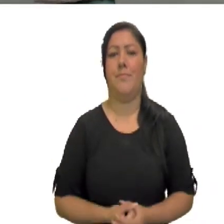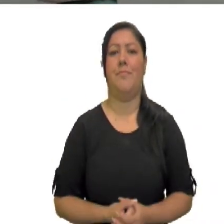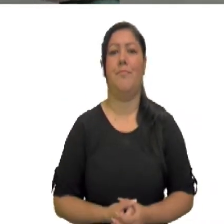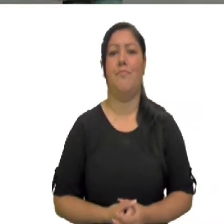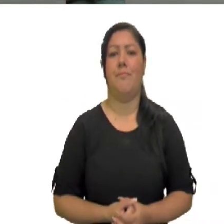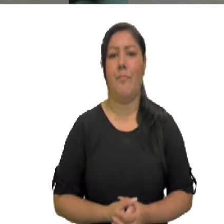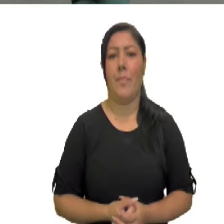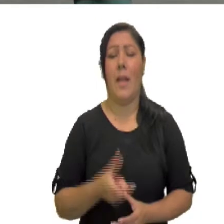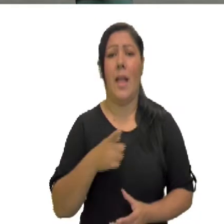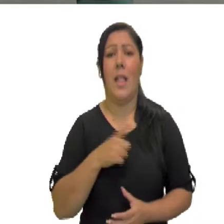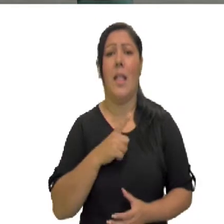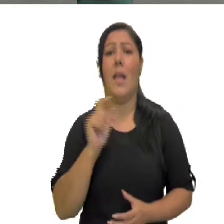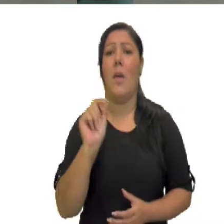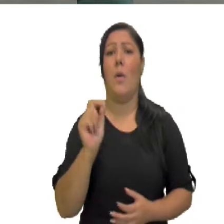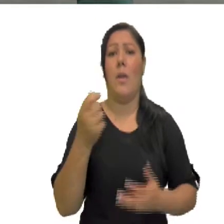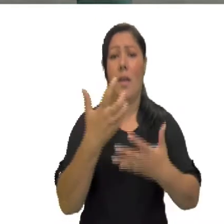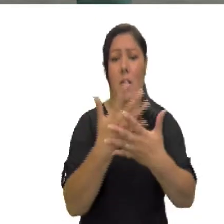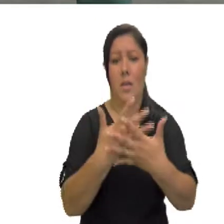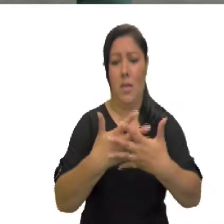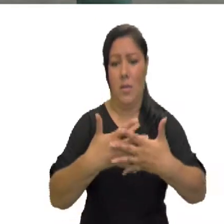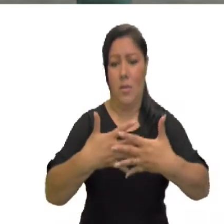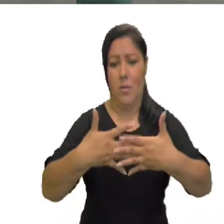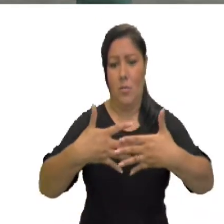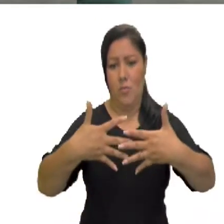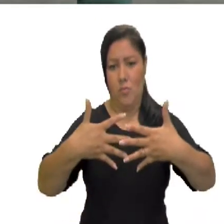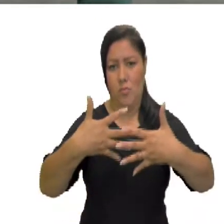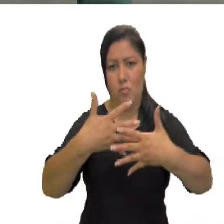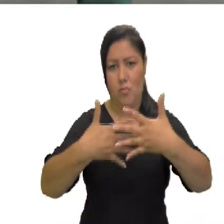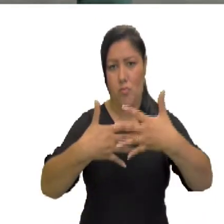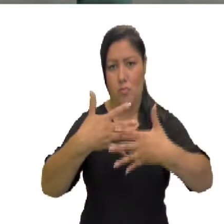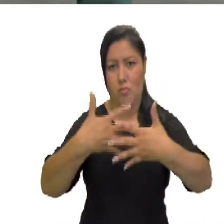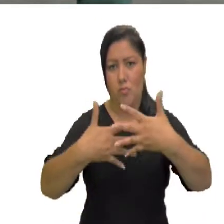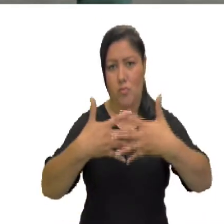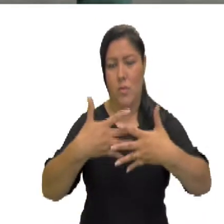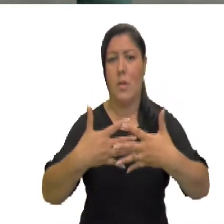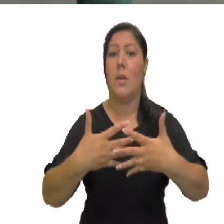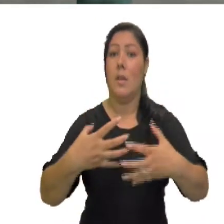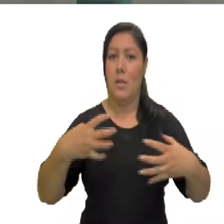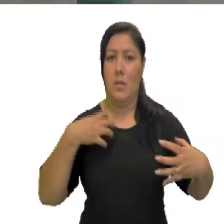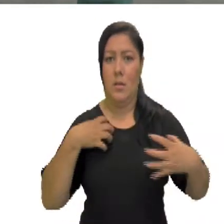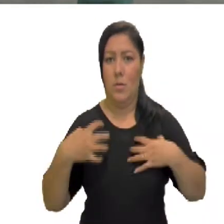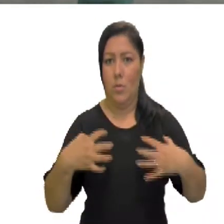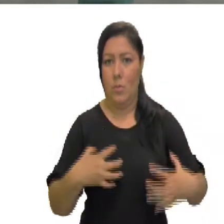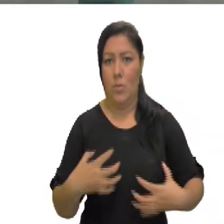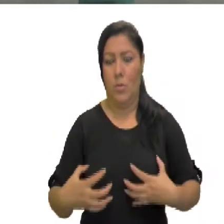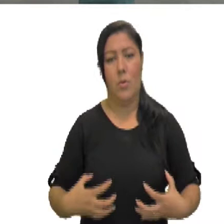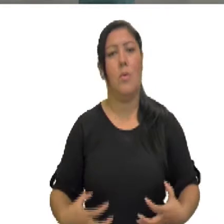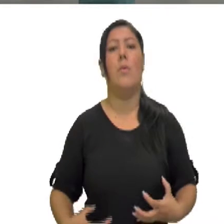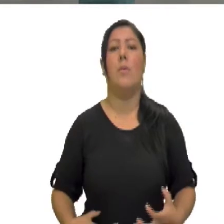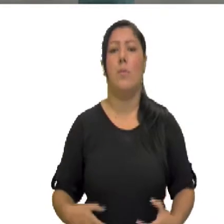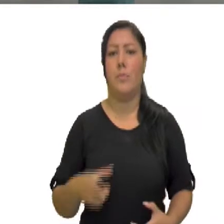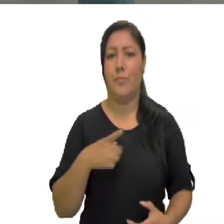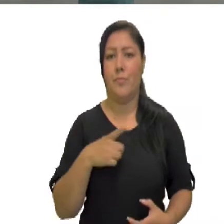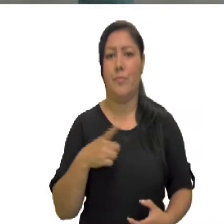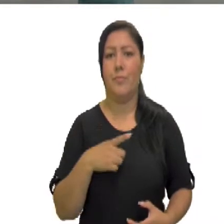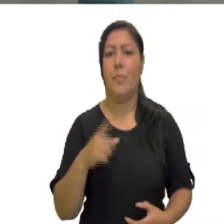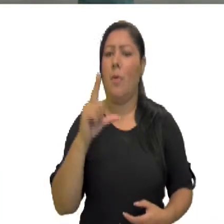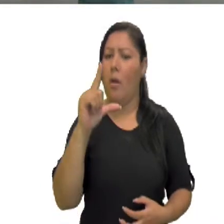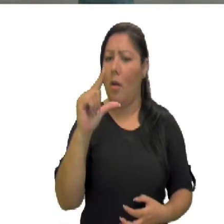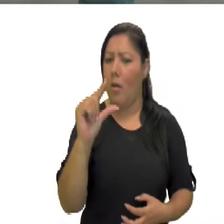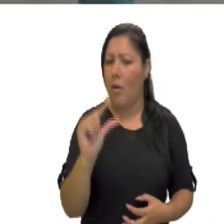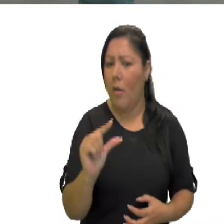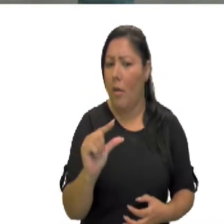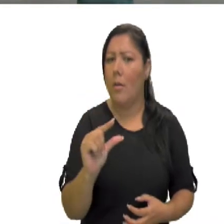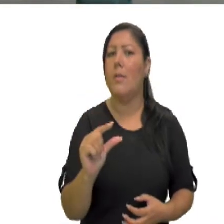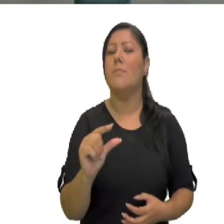de tecidos e de órgãos. Por menor que seja, ele vai ter presença de tecido